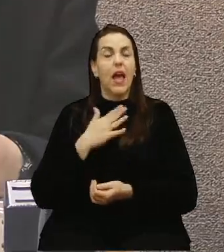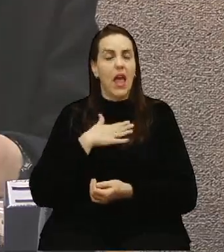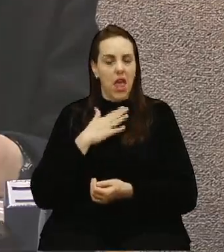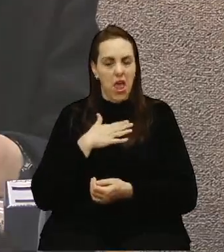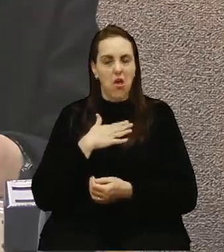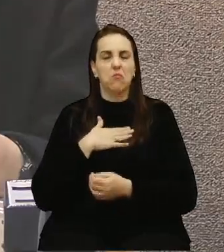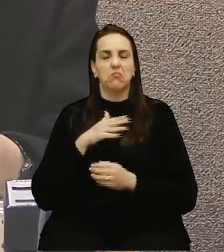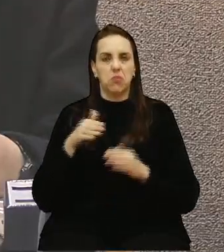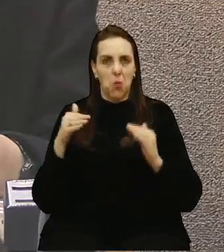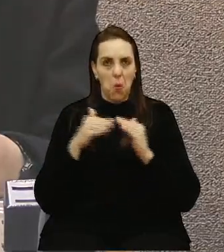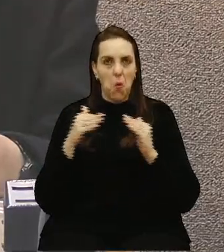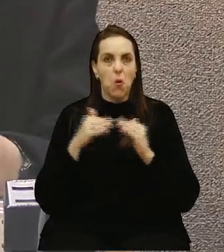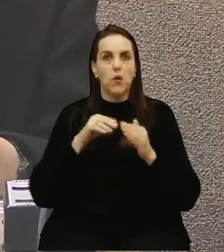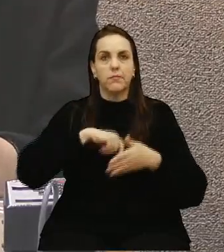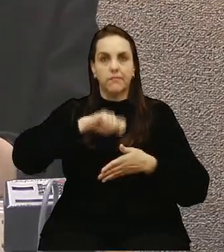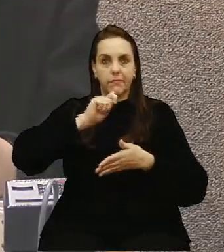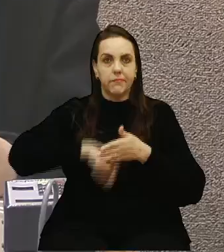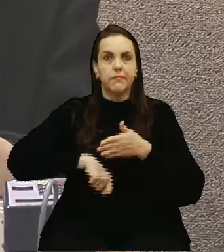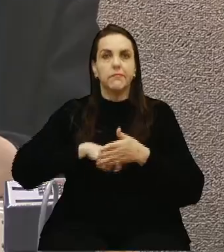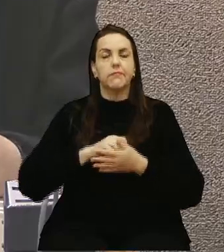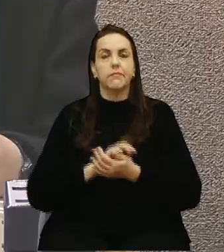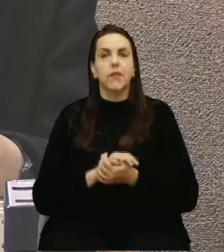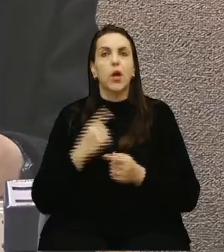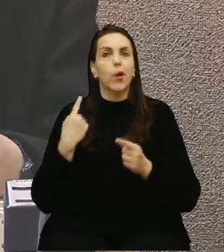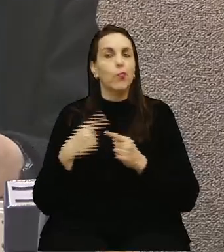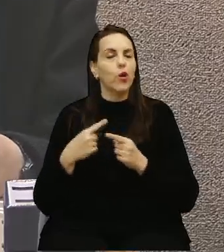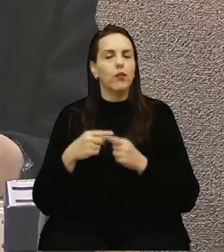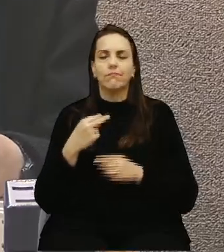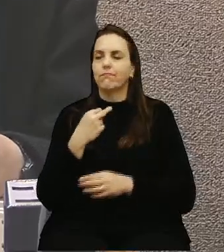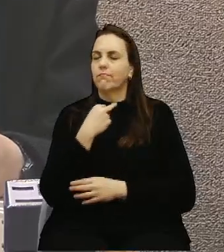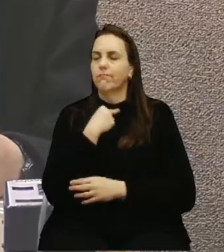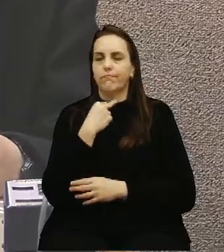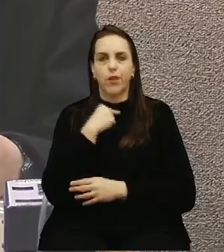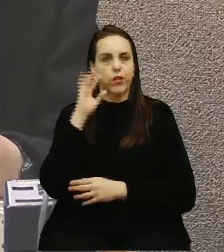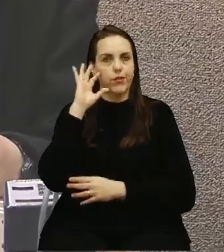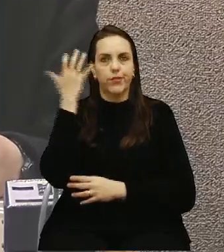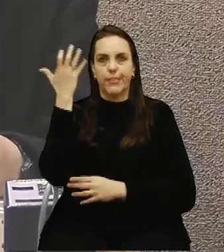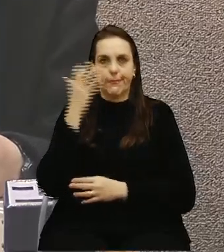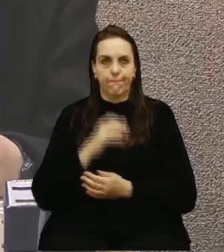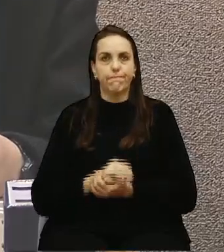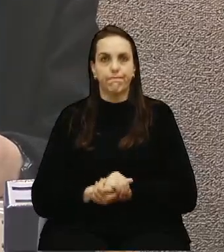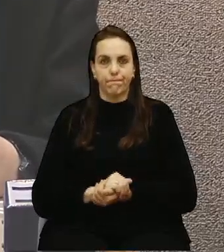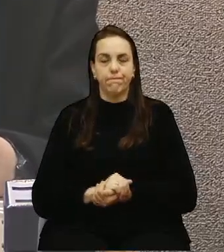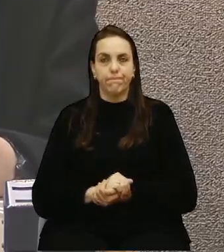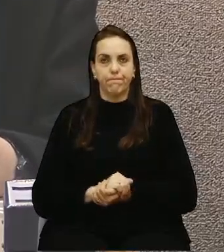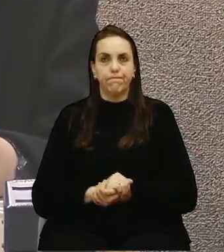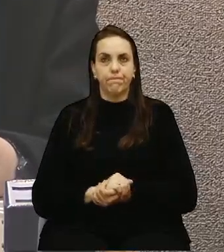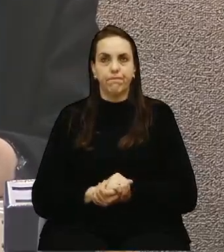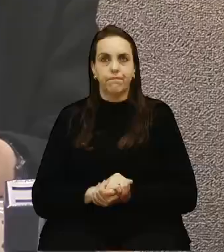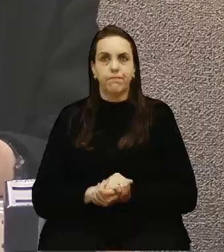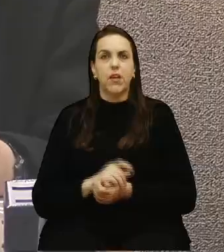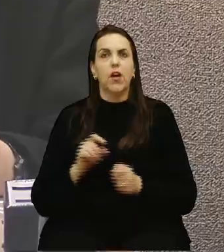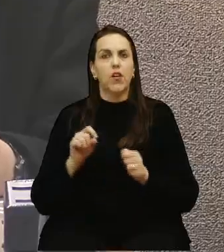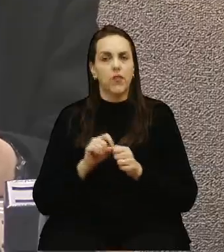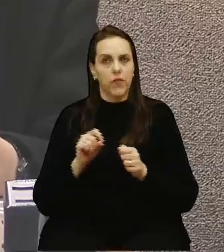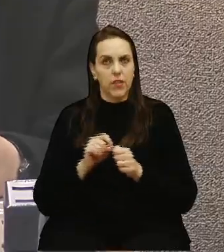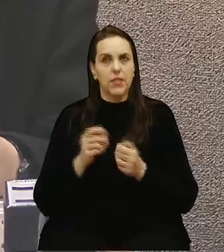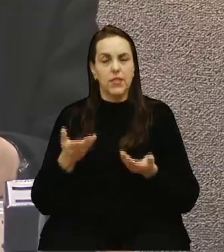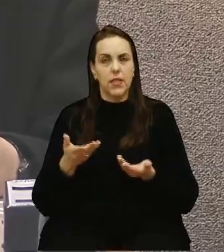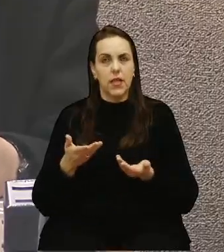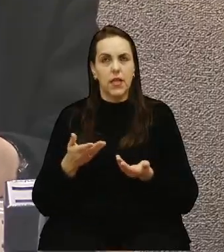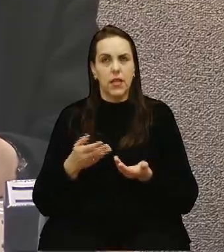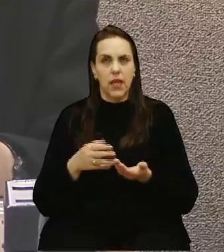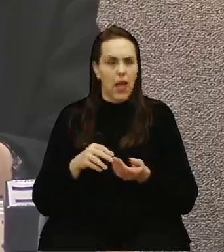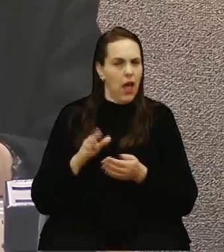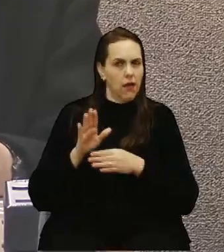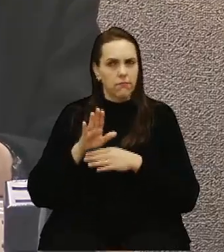favorável e assino, porque não pode acontecer o que está acontecendo. Então, fazer cortesia é fácil, mas que